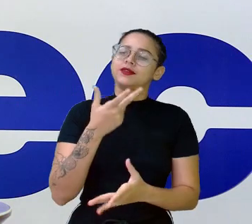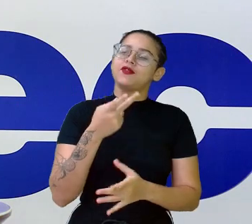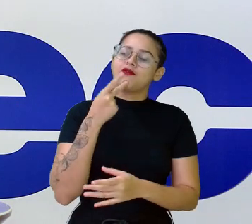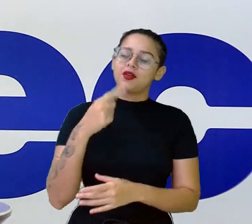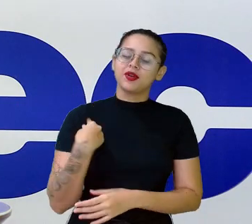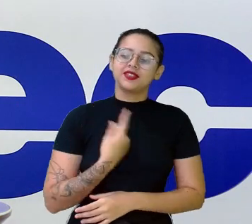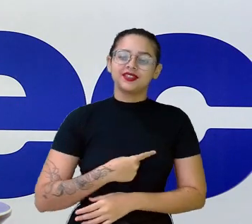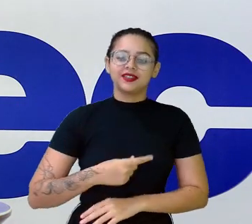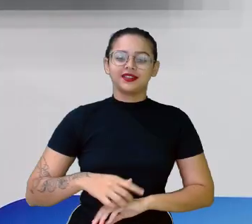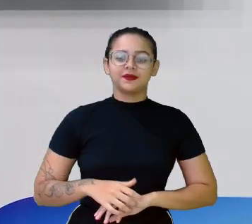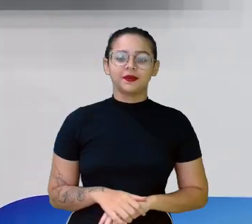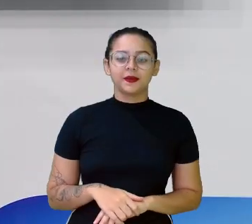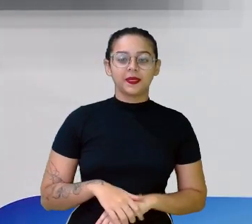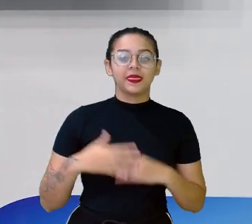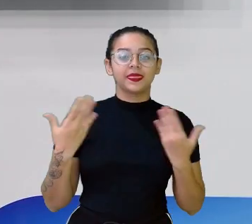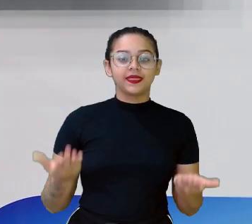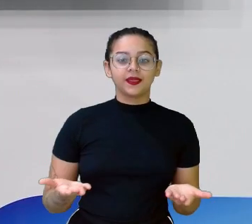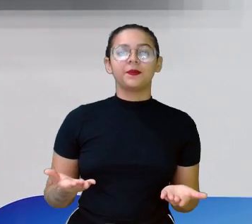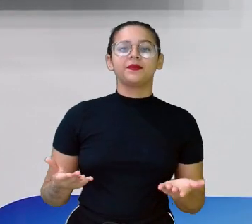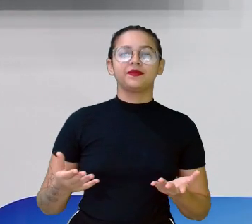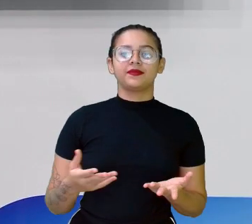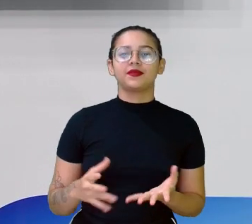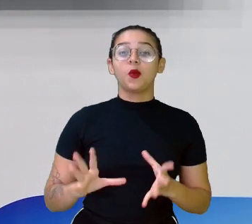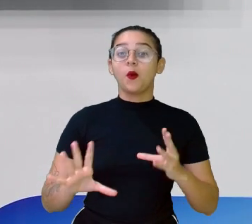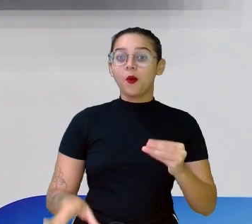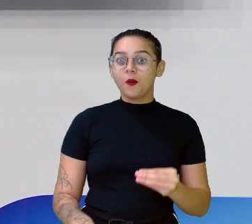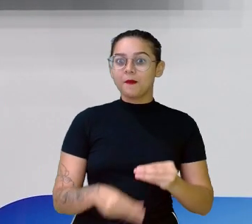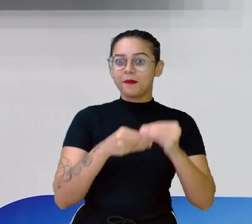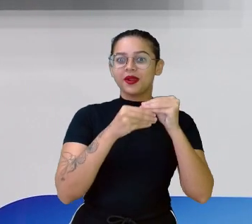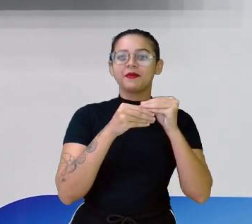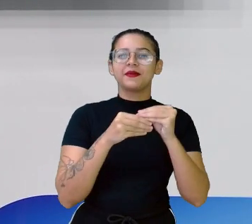com a gente. É isso aí. E para complementar,